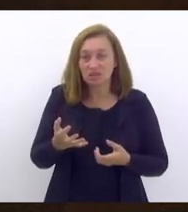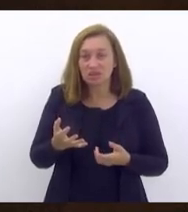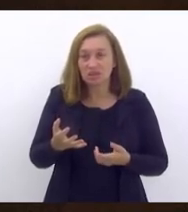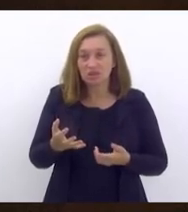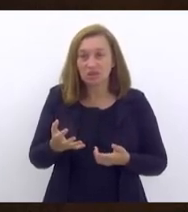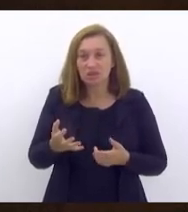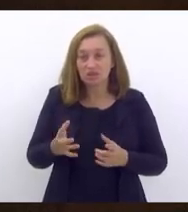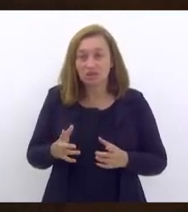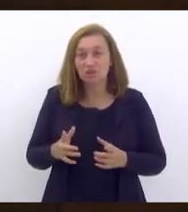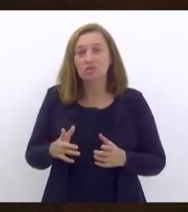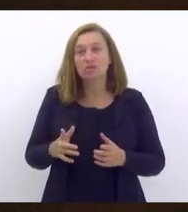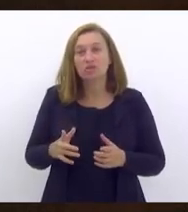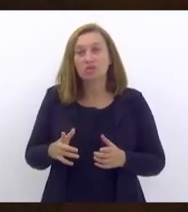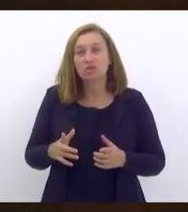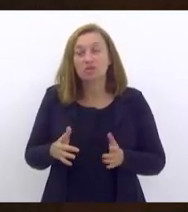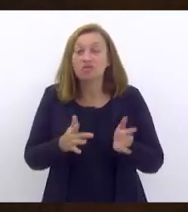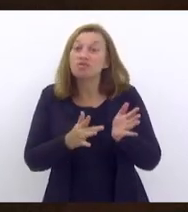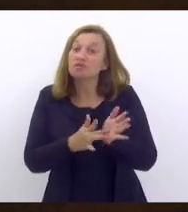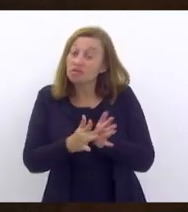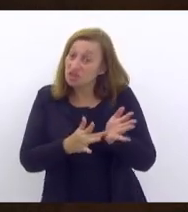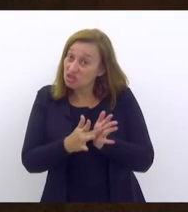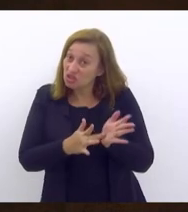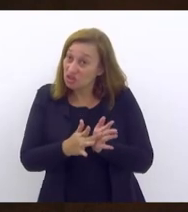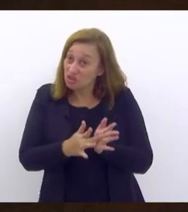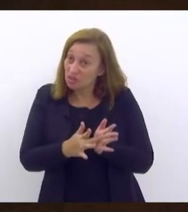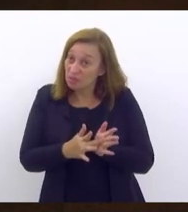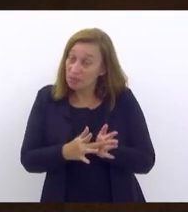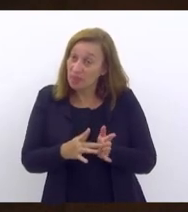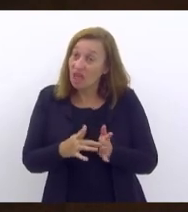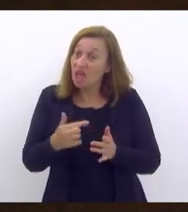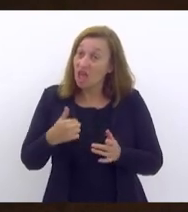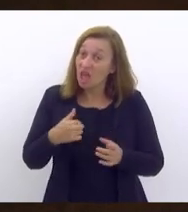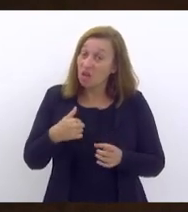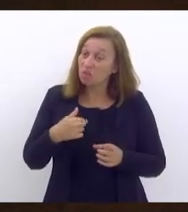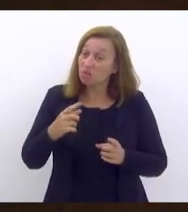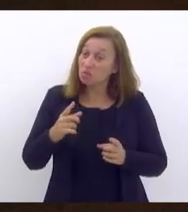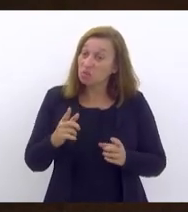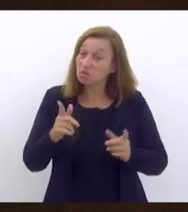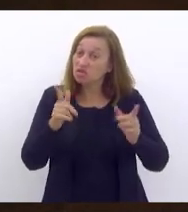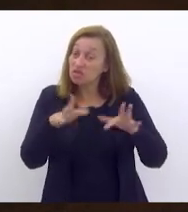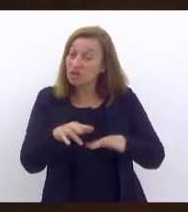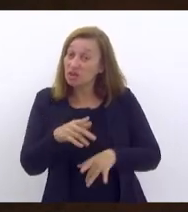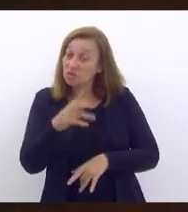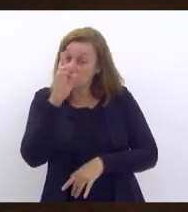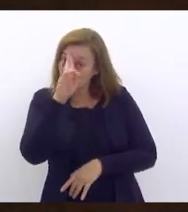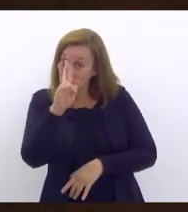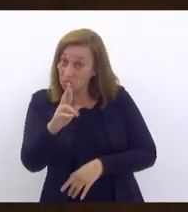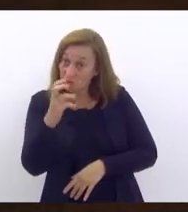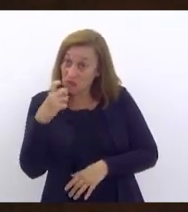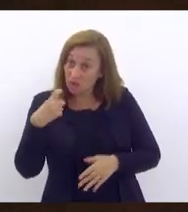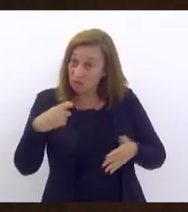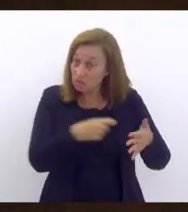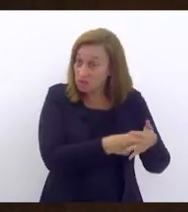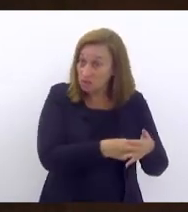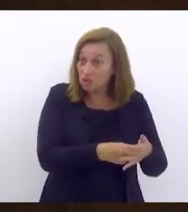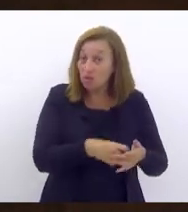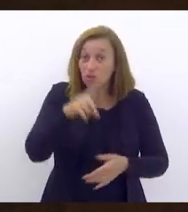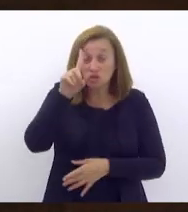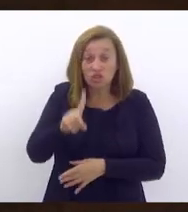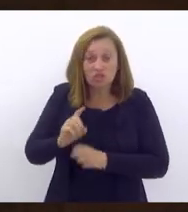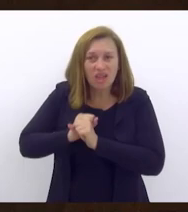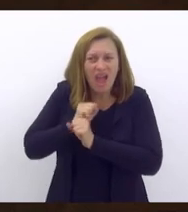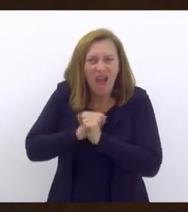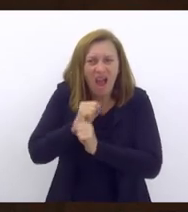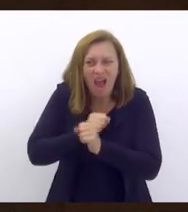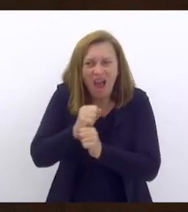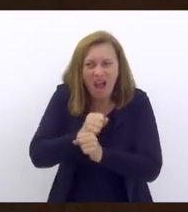diretores, que é muito diferente do que o senhor está acusando. Porque, na verdade, os diretores estão há muito